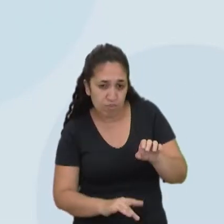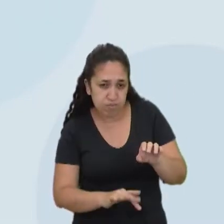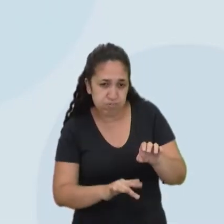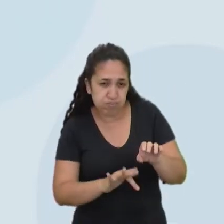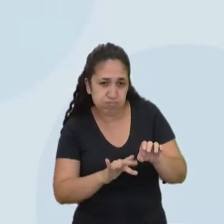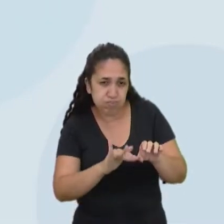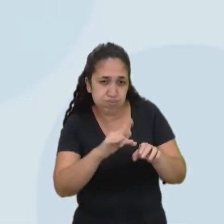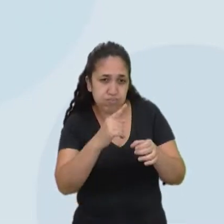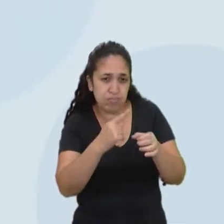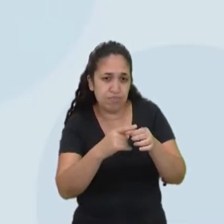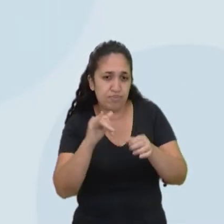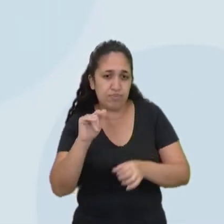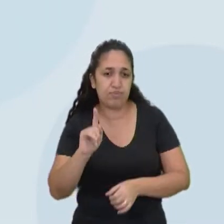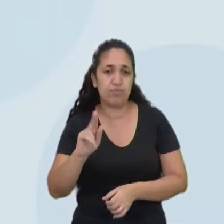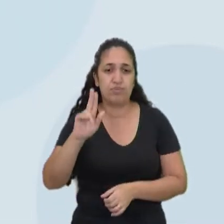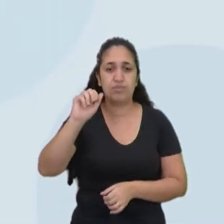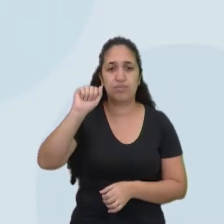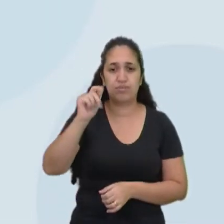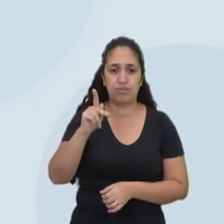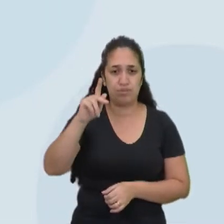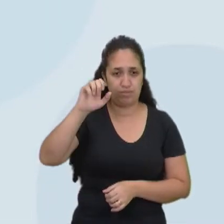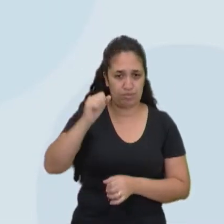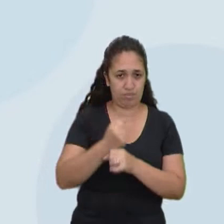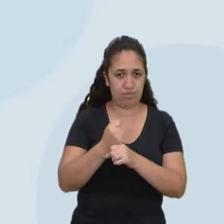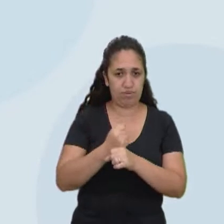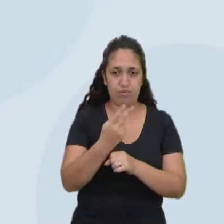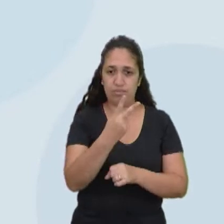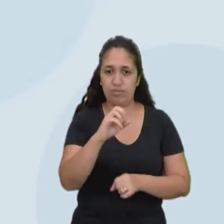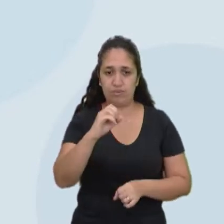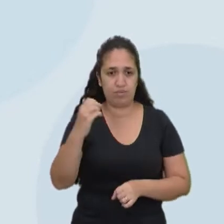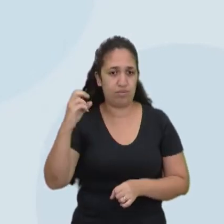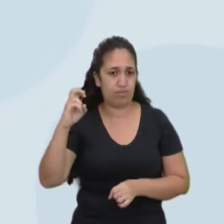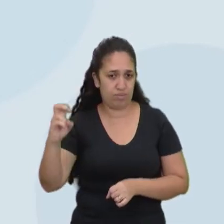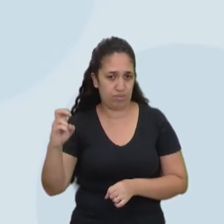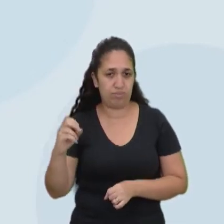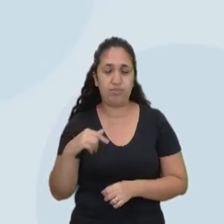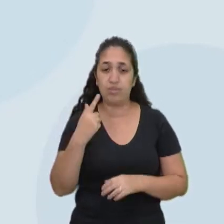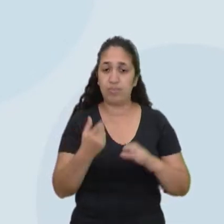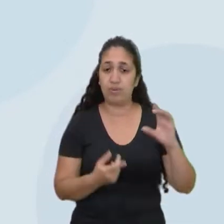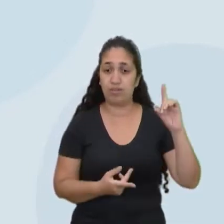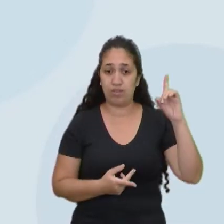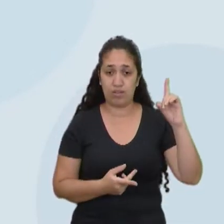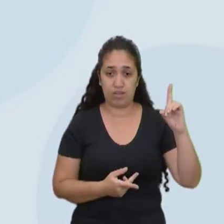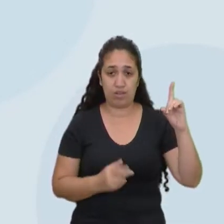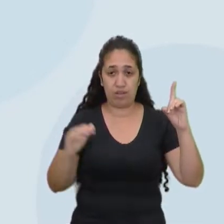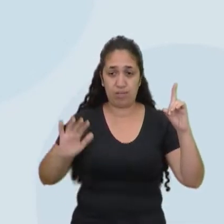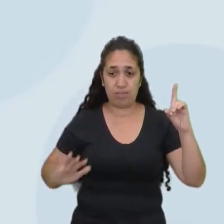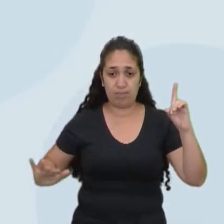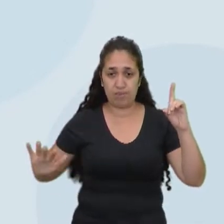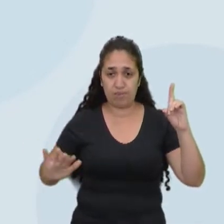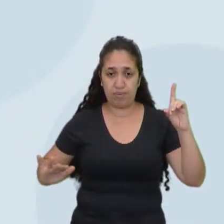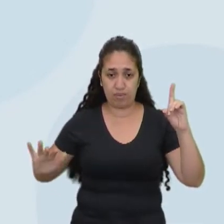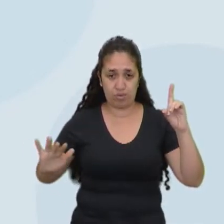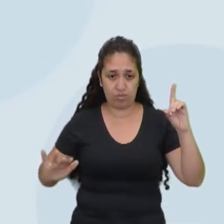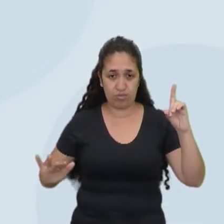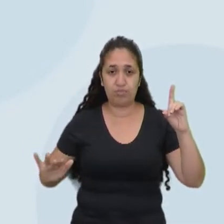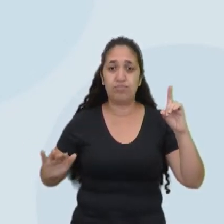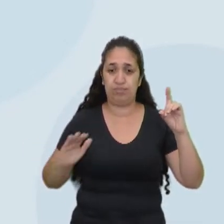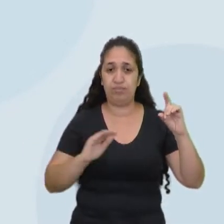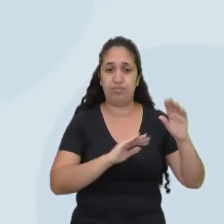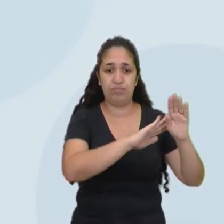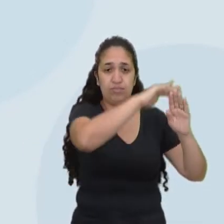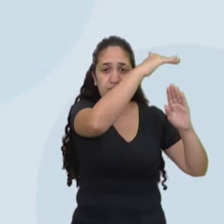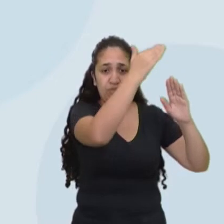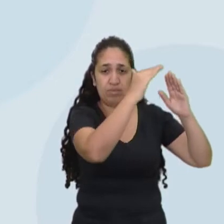Iguape, em 2005. Na letra D, na parte de baixo aí do mapa, um